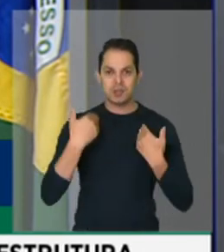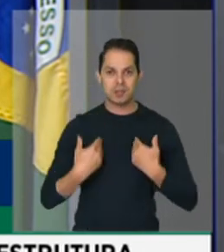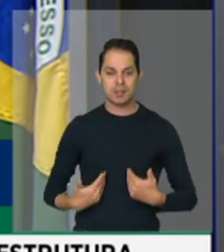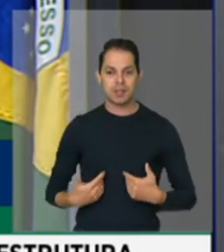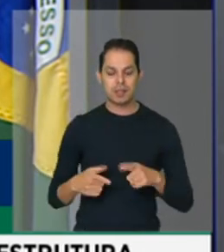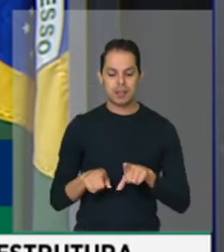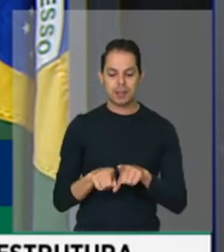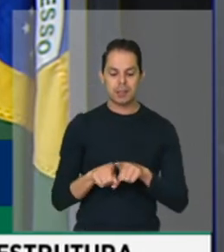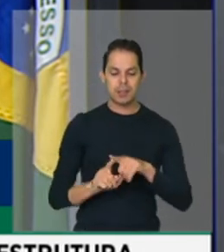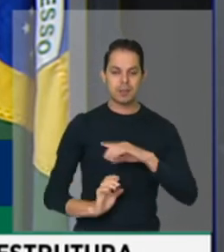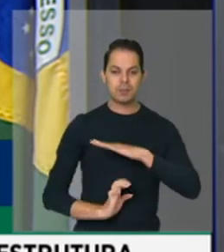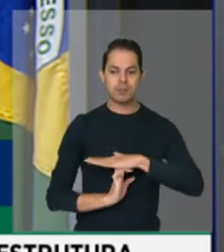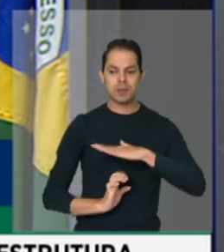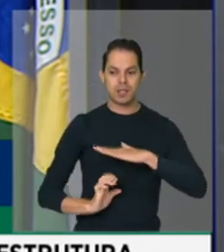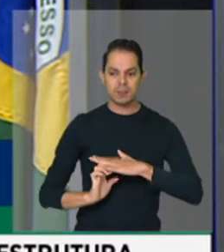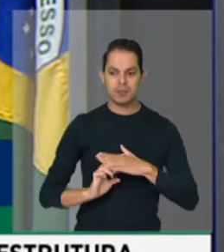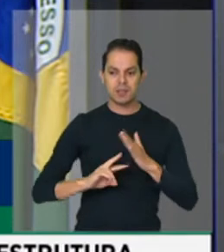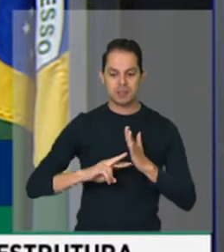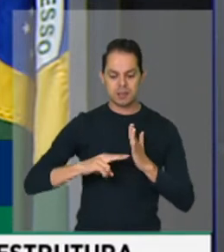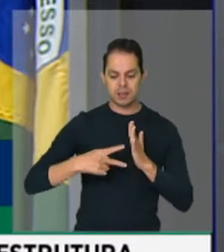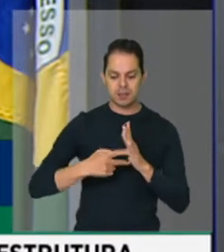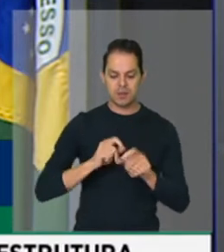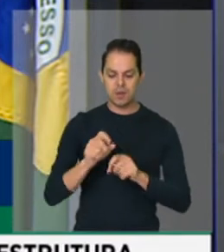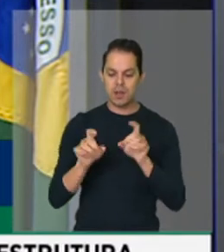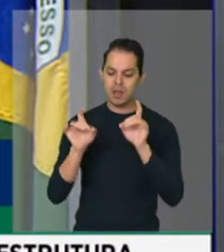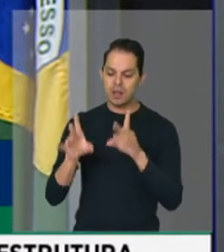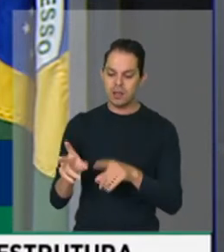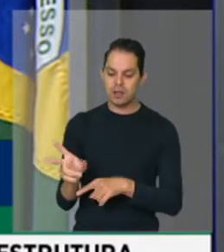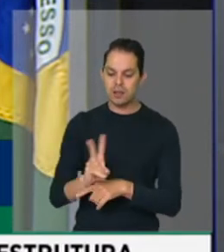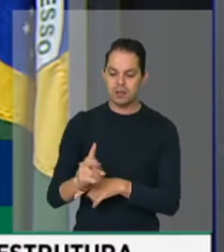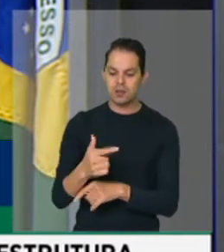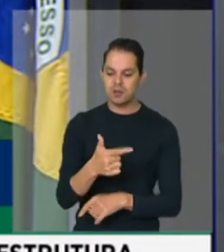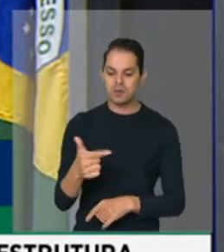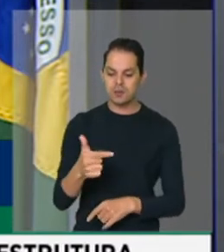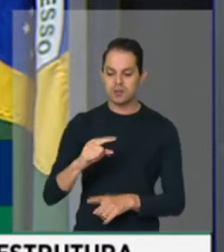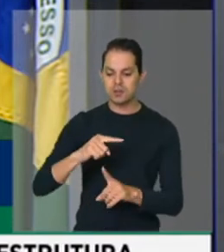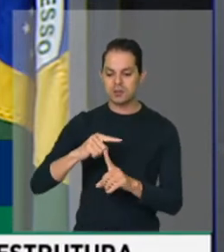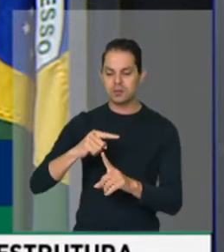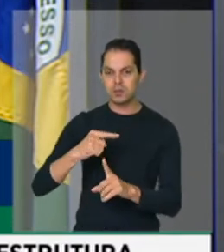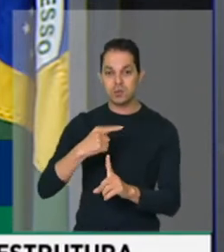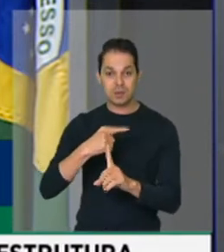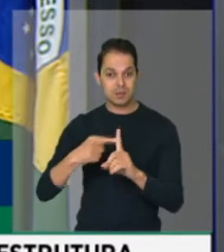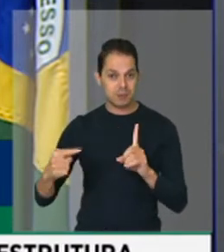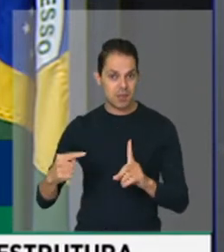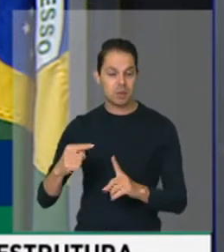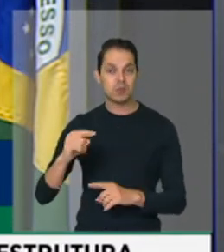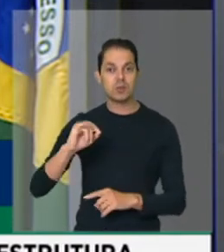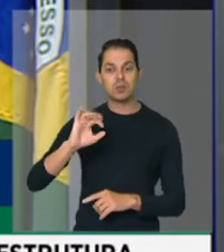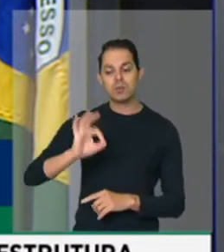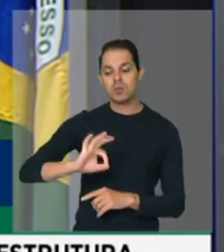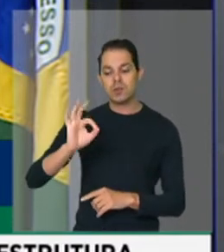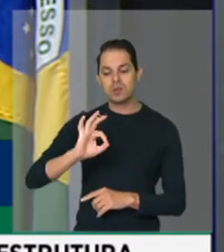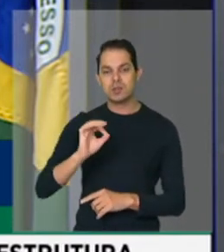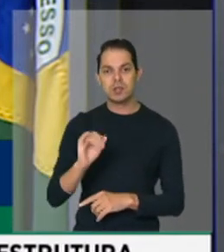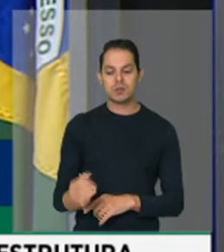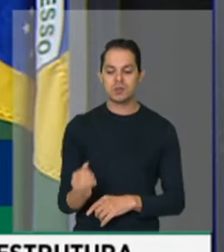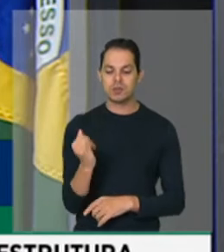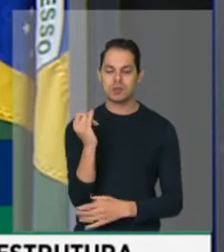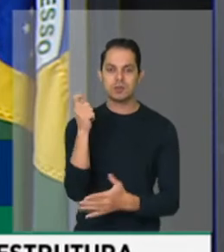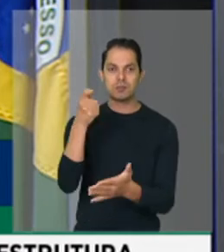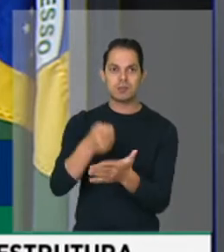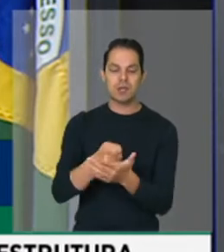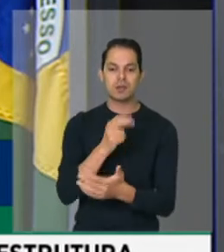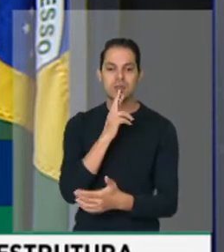que corresponde a uma renúncia fiscal de 22,5% dos juros pagos. E o resultado tem sido